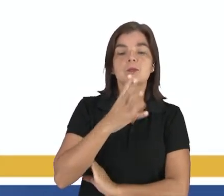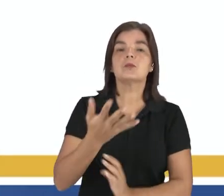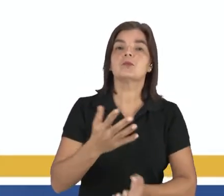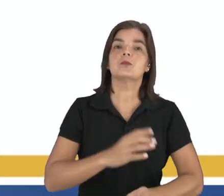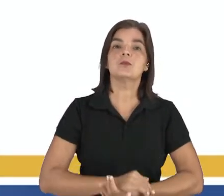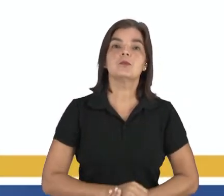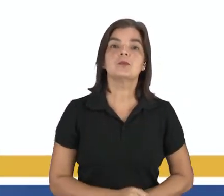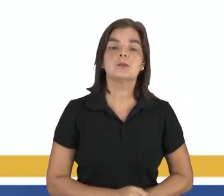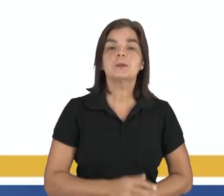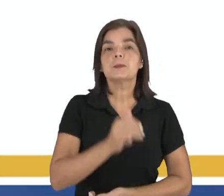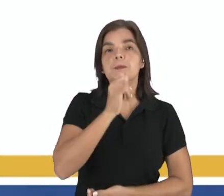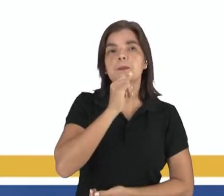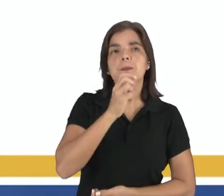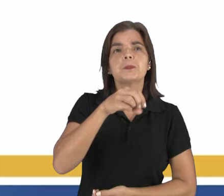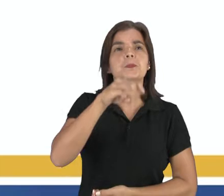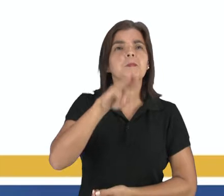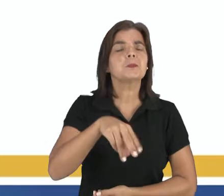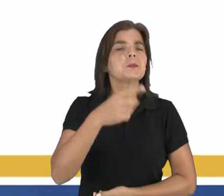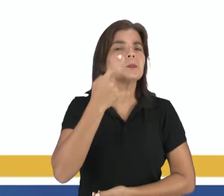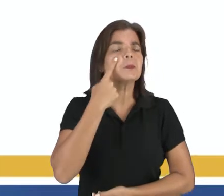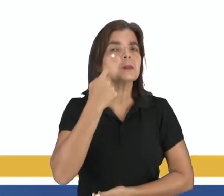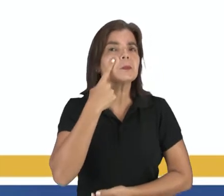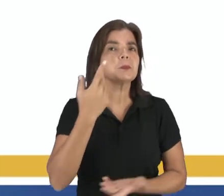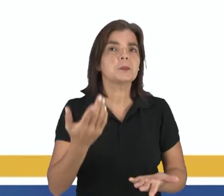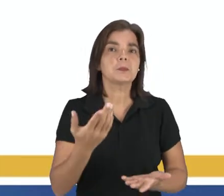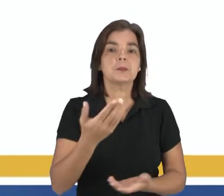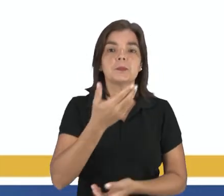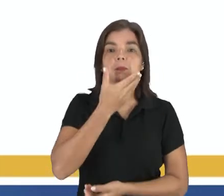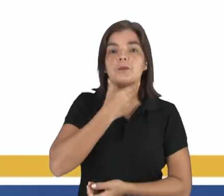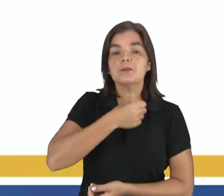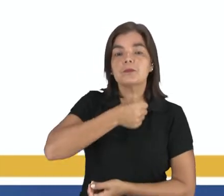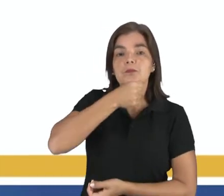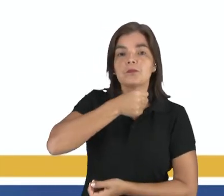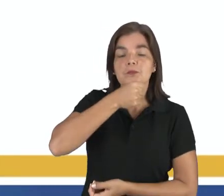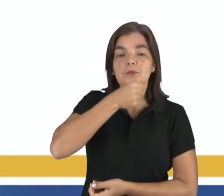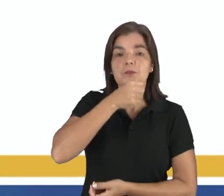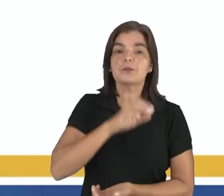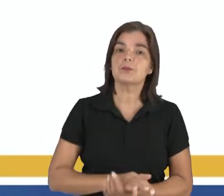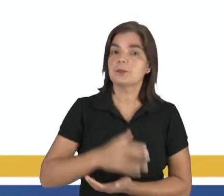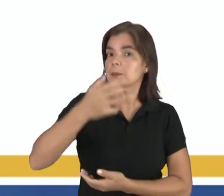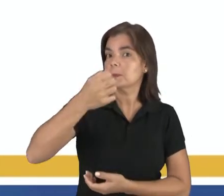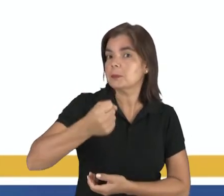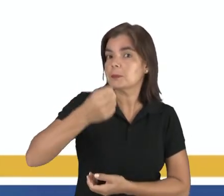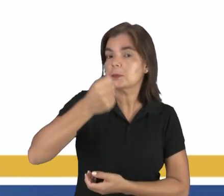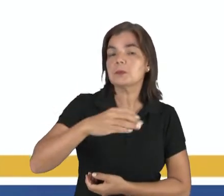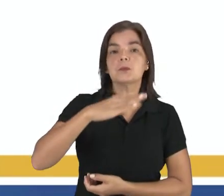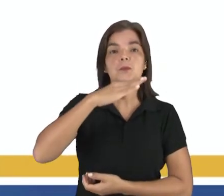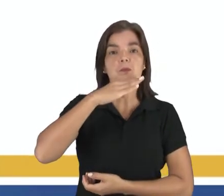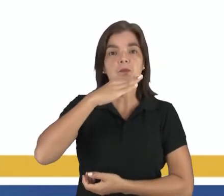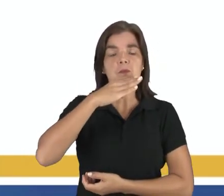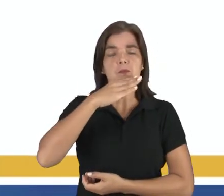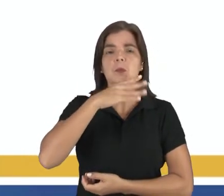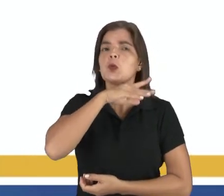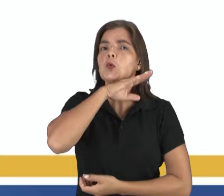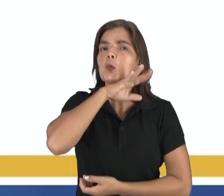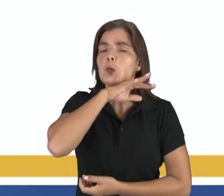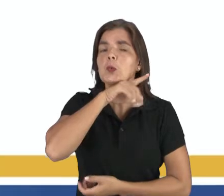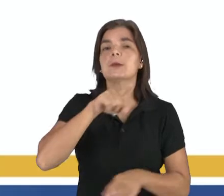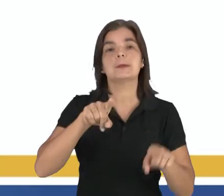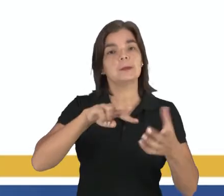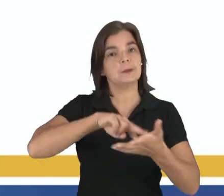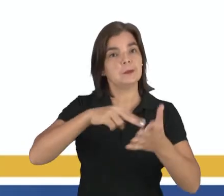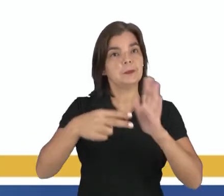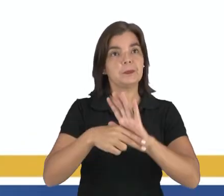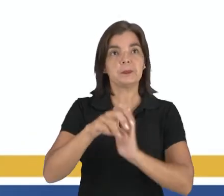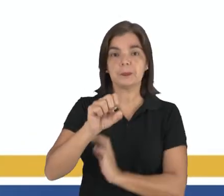científico. Por exemplo, quem nunca ouviu falar sua avó dizendo que leite com manga faz mal? Isso é um senso comum.